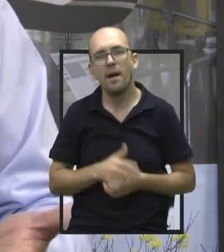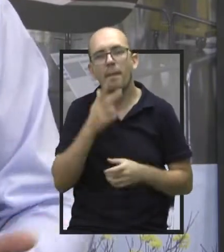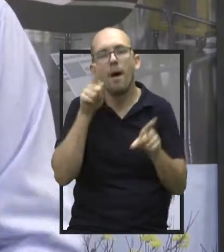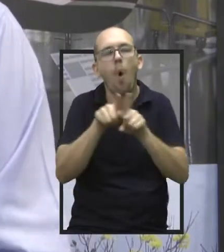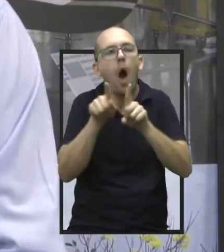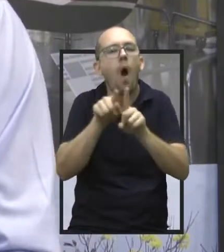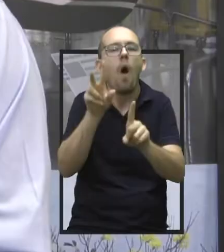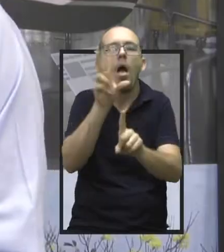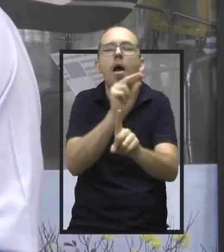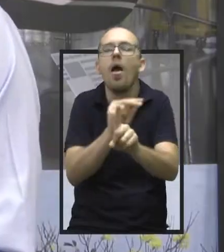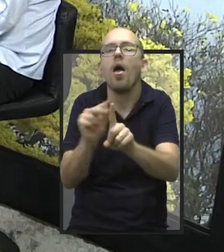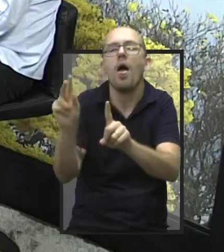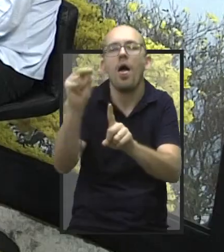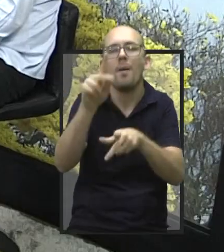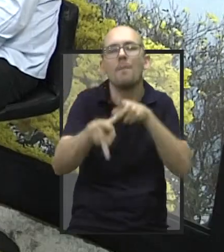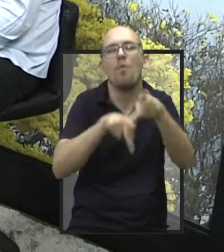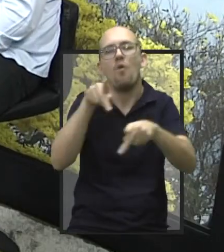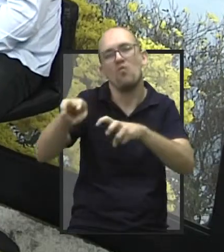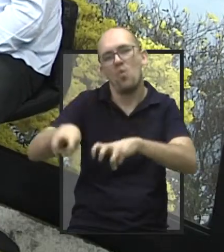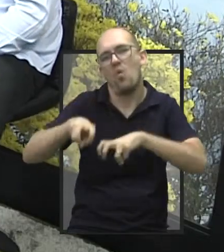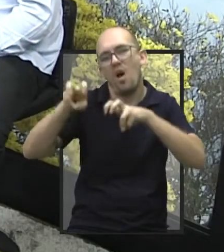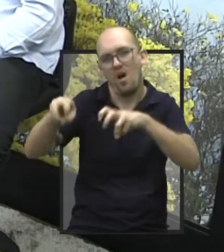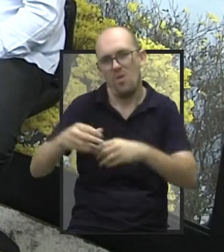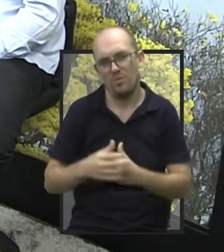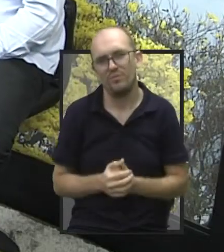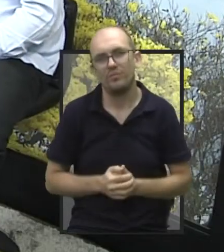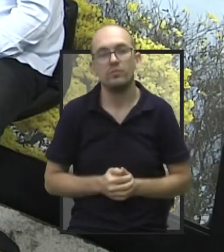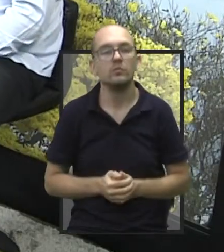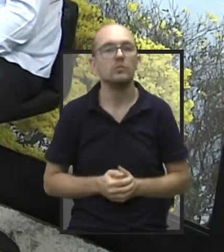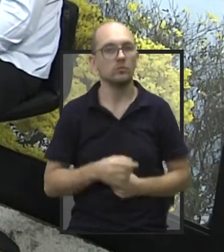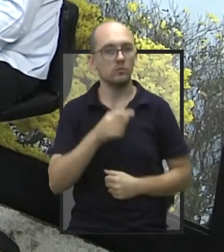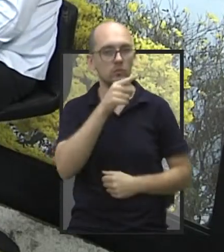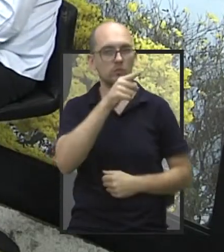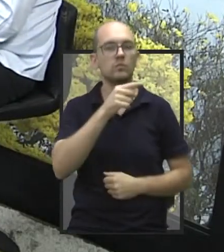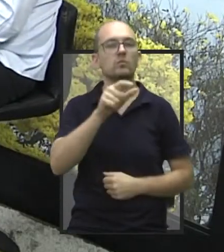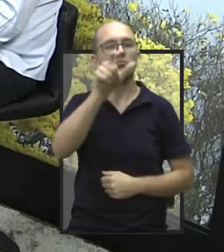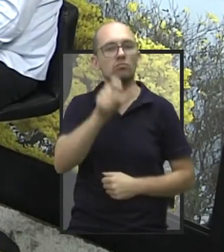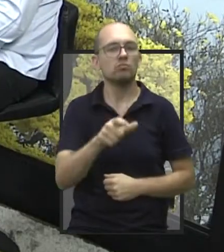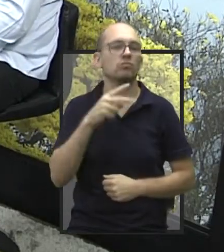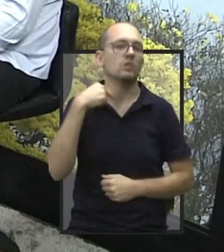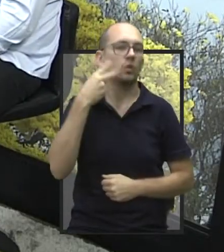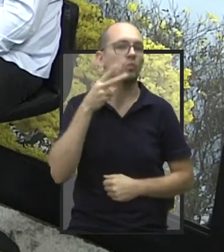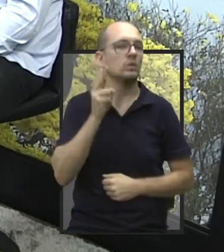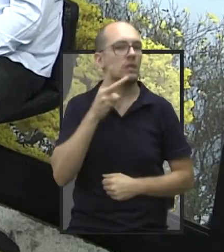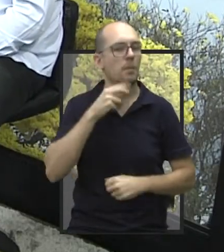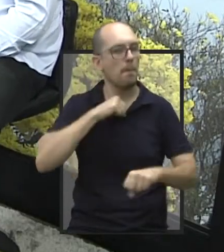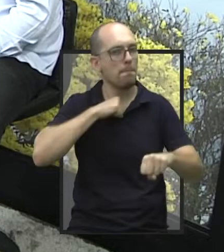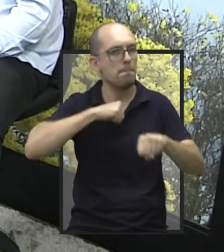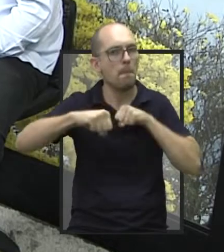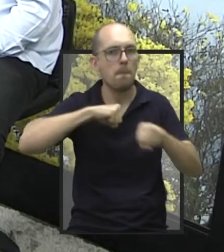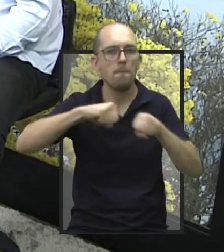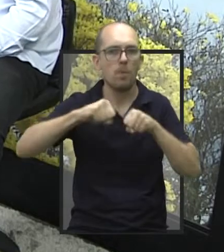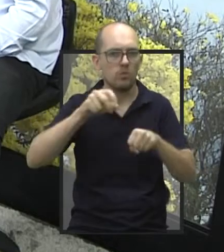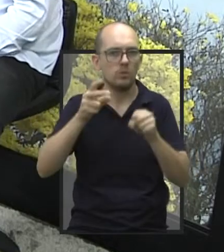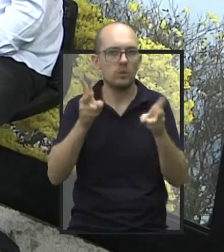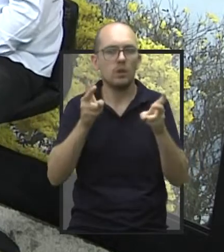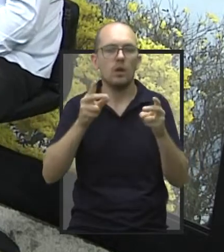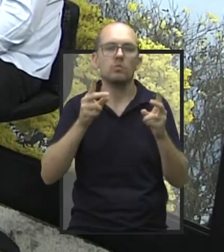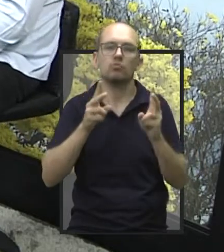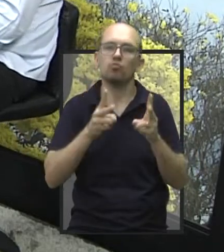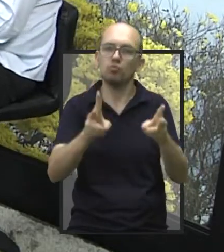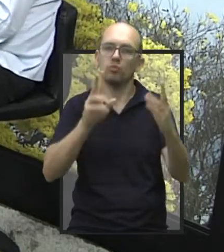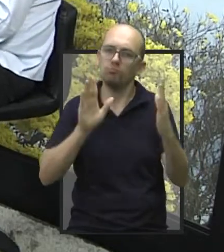o pessoal da área rural. O senhor é um vereador que tem um perfil bastante combativo, né? O senhor pretende manter essa linha de trabalho